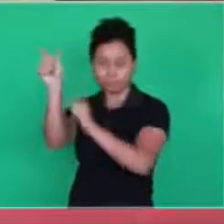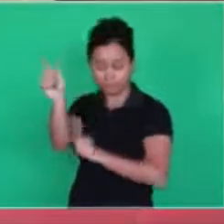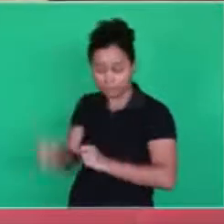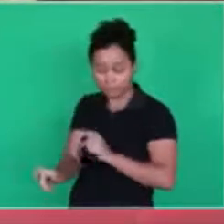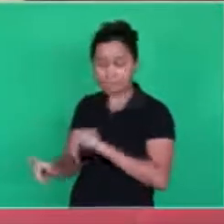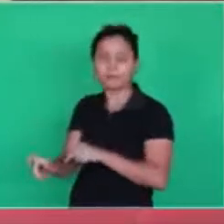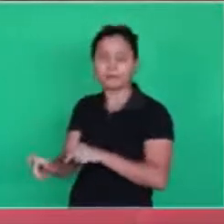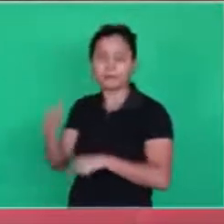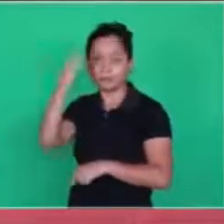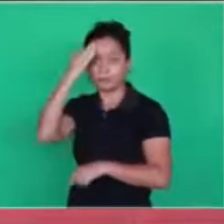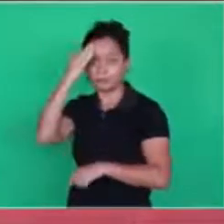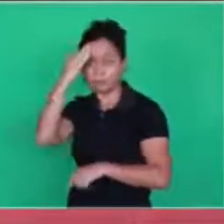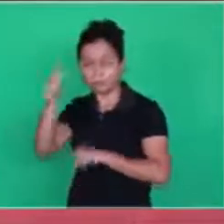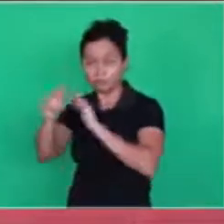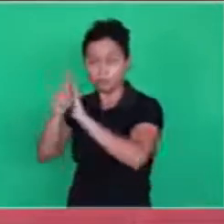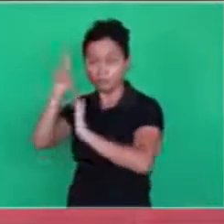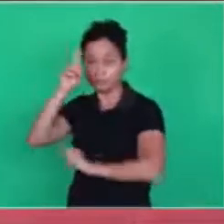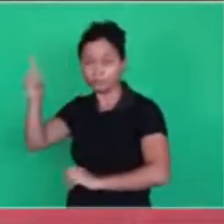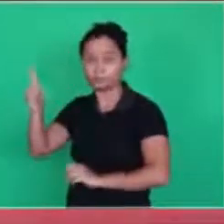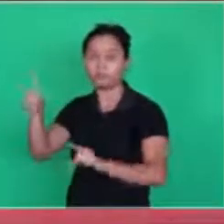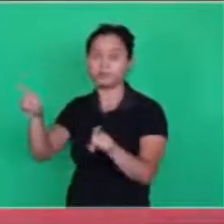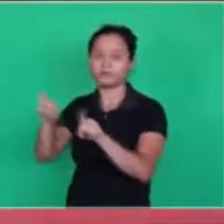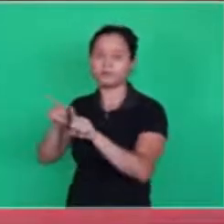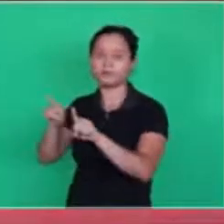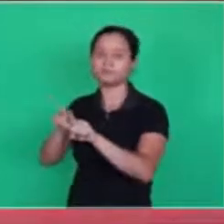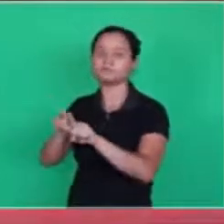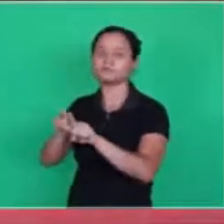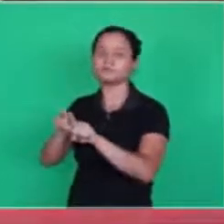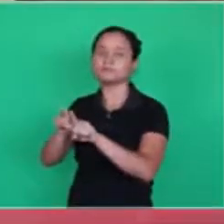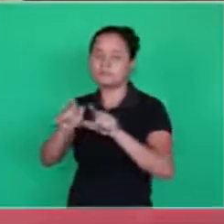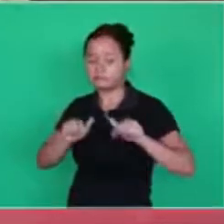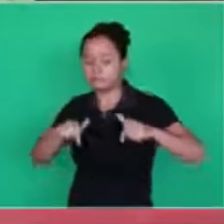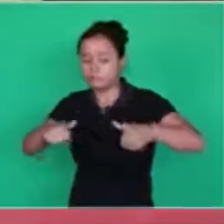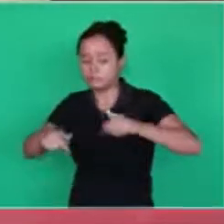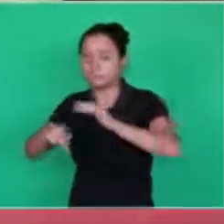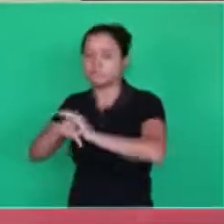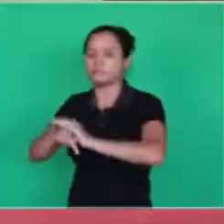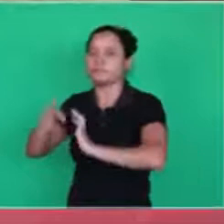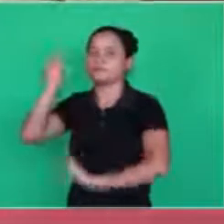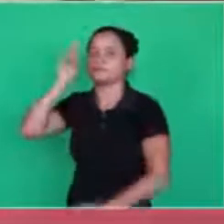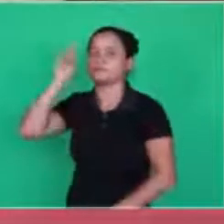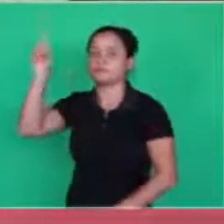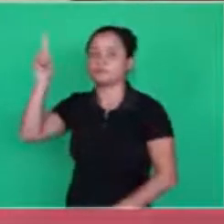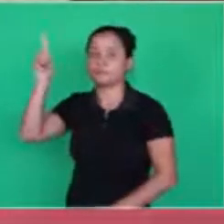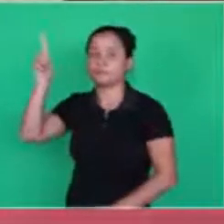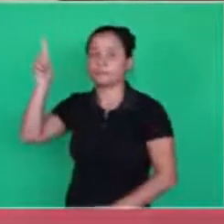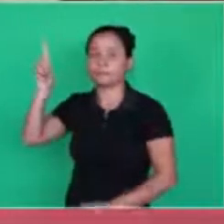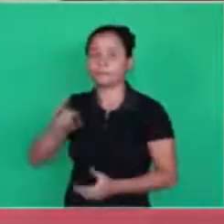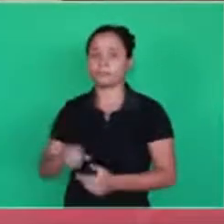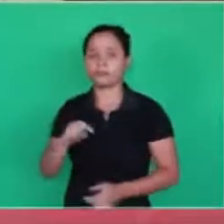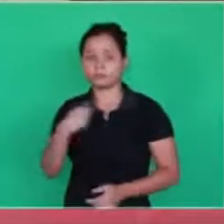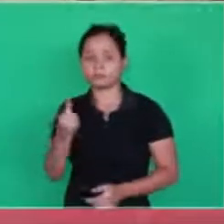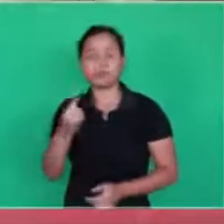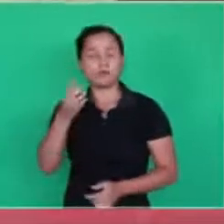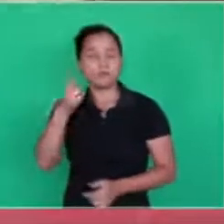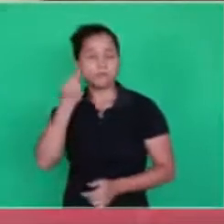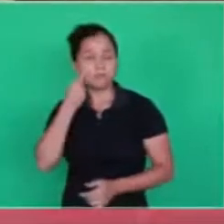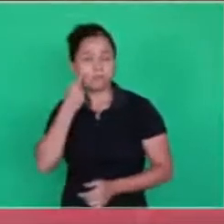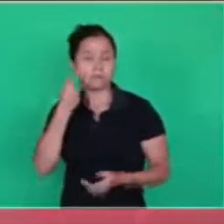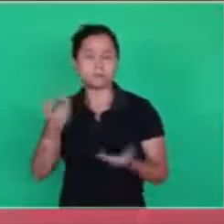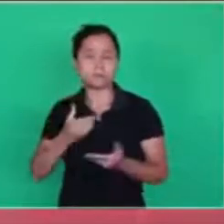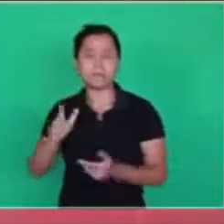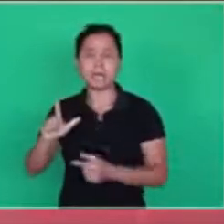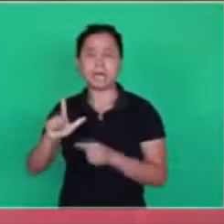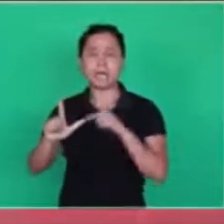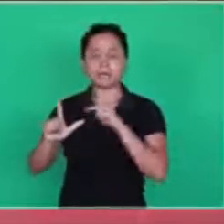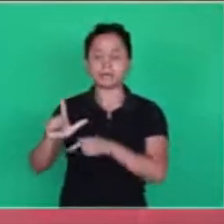Deus. Portanto, logos, nós vamos ver, existe um logos filosófico que não tem